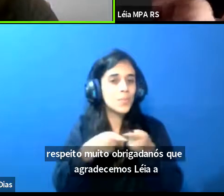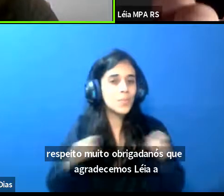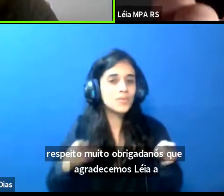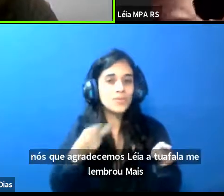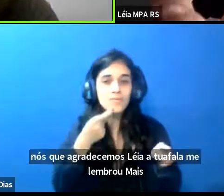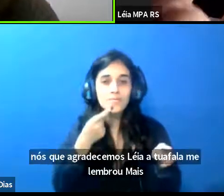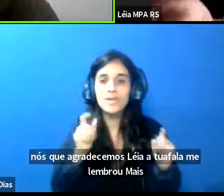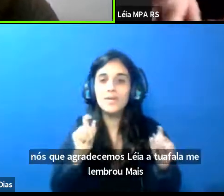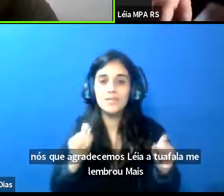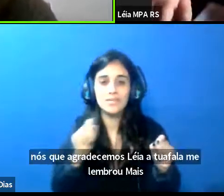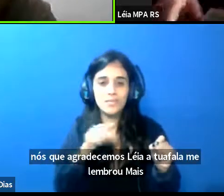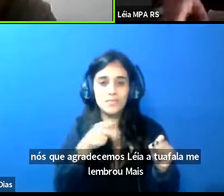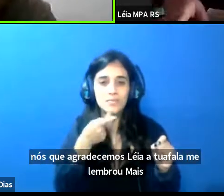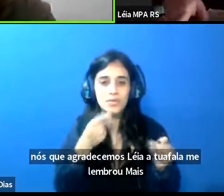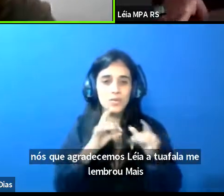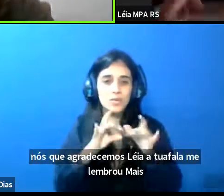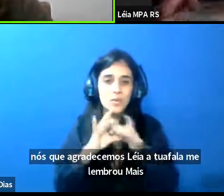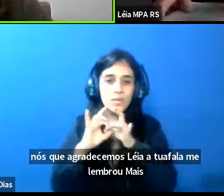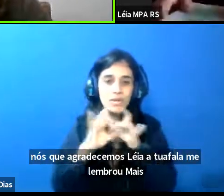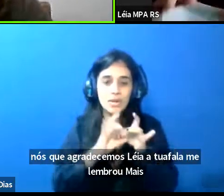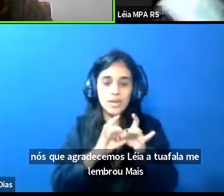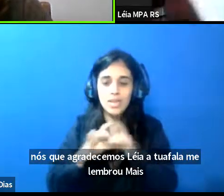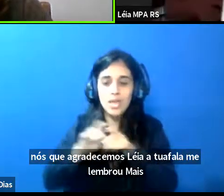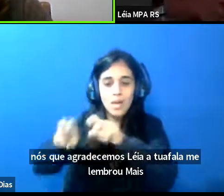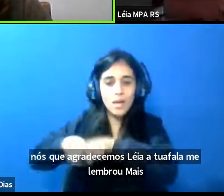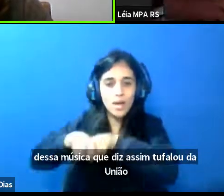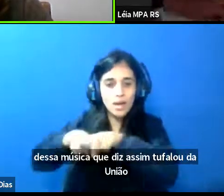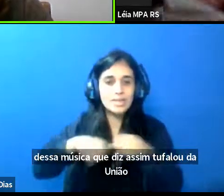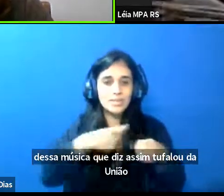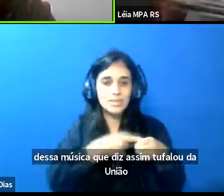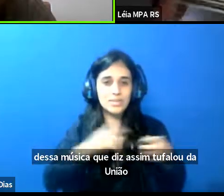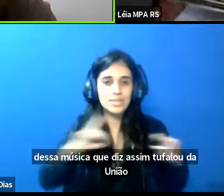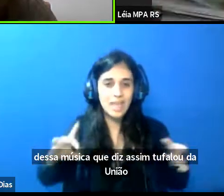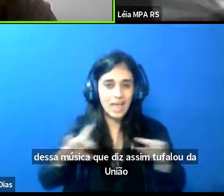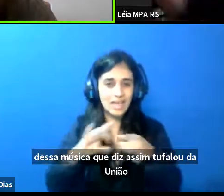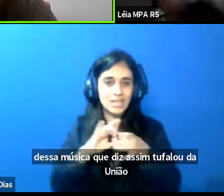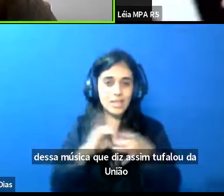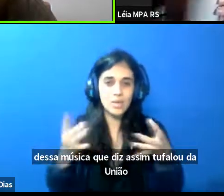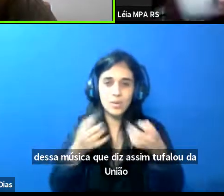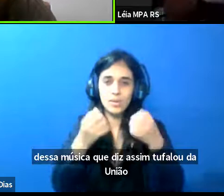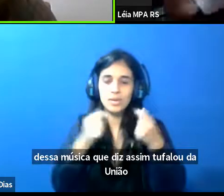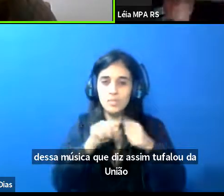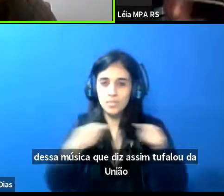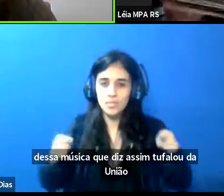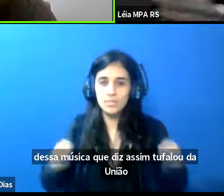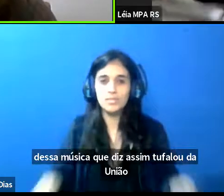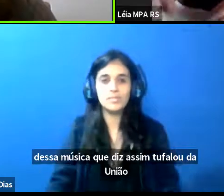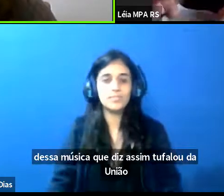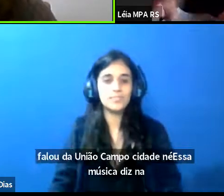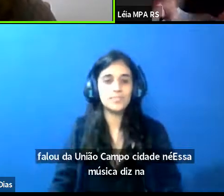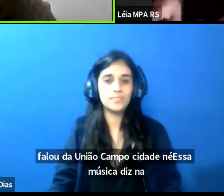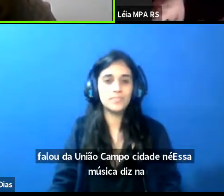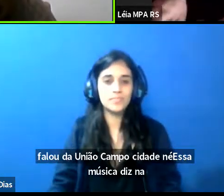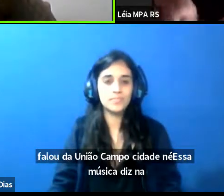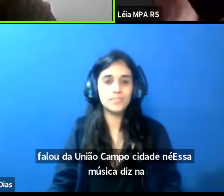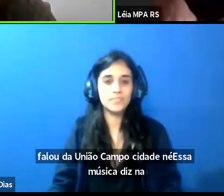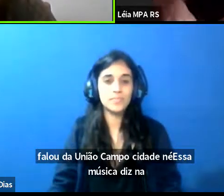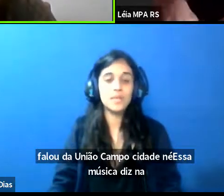falou da União Campo-Cidade, né? Essa música diz, na aliança operária e